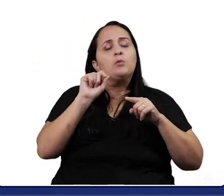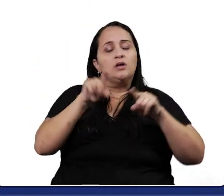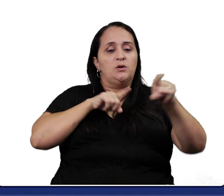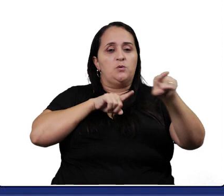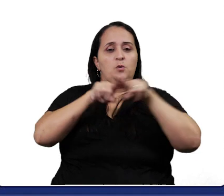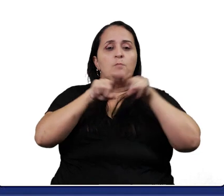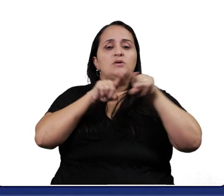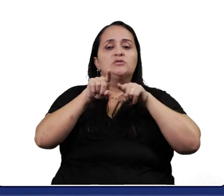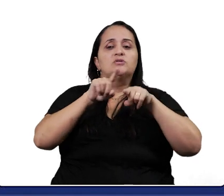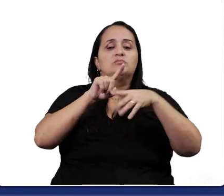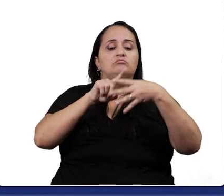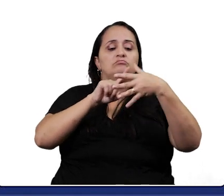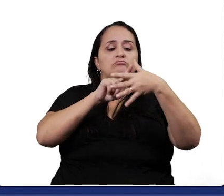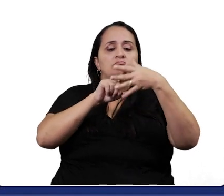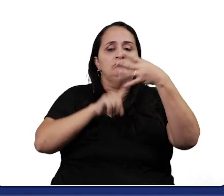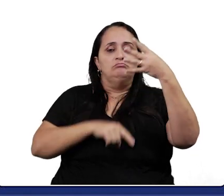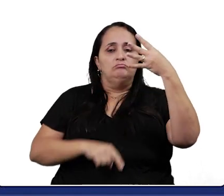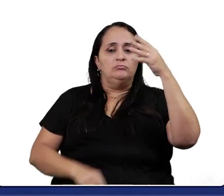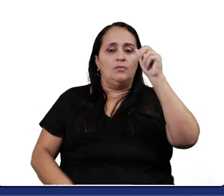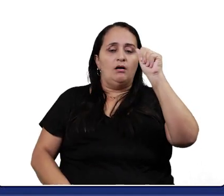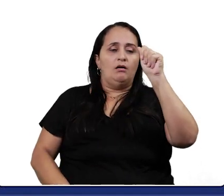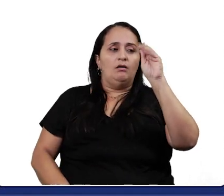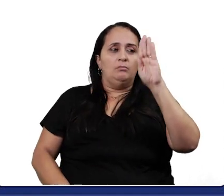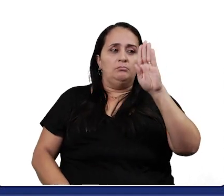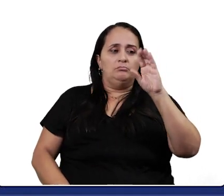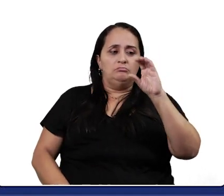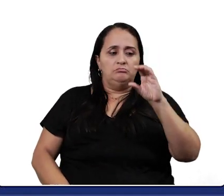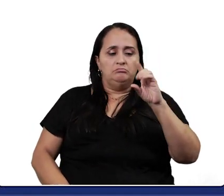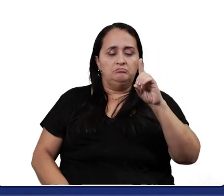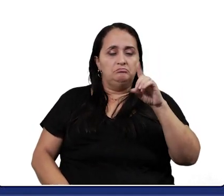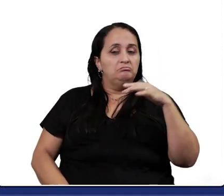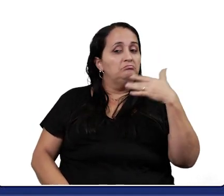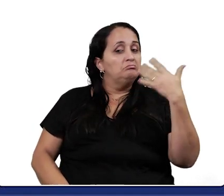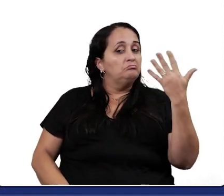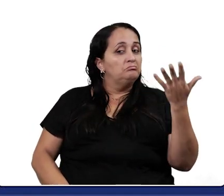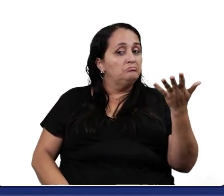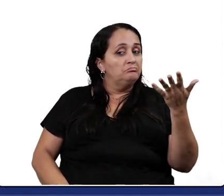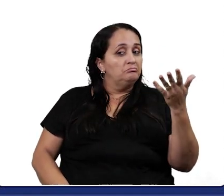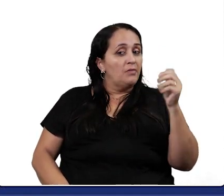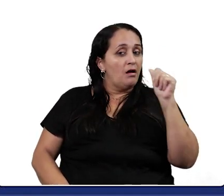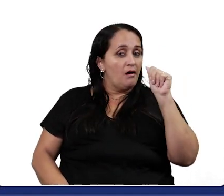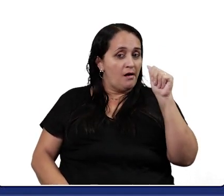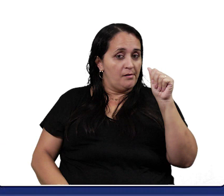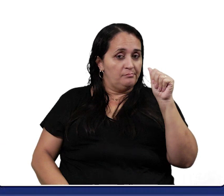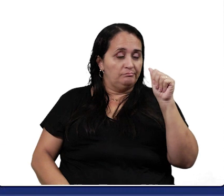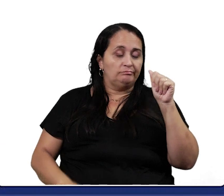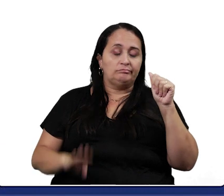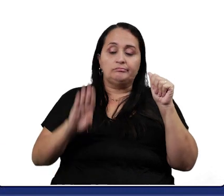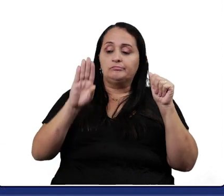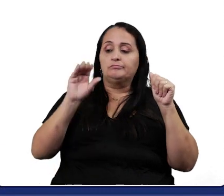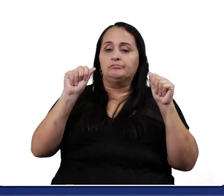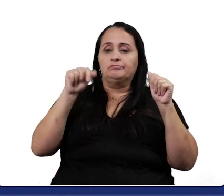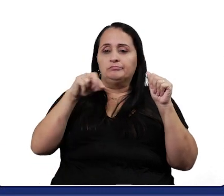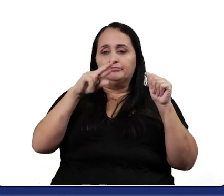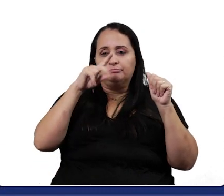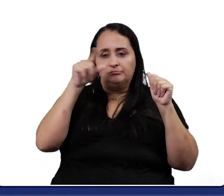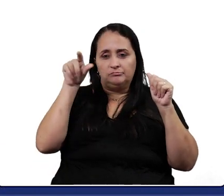a opção verdadeira. Vamos lá? Letra A. O